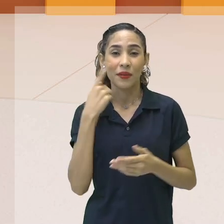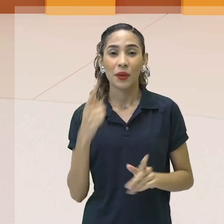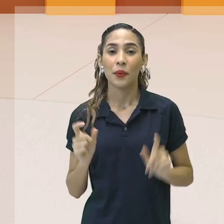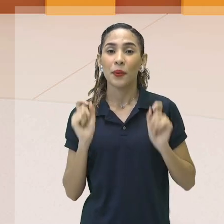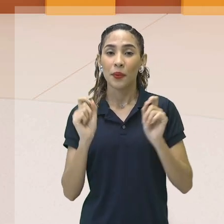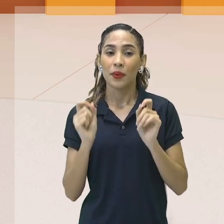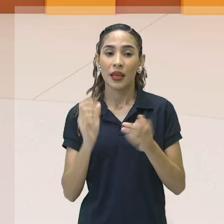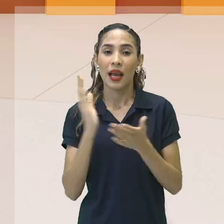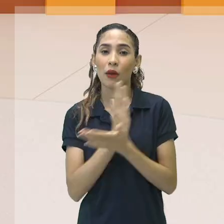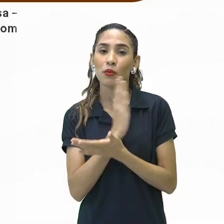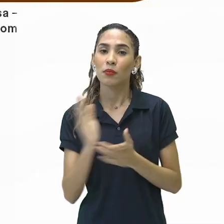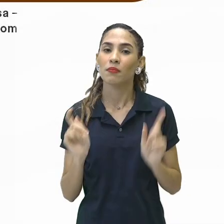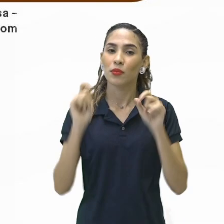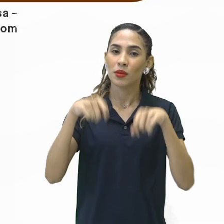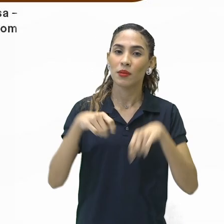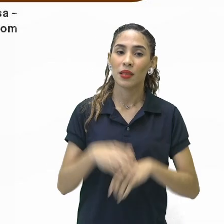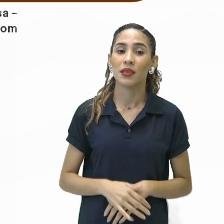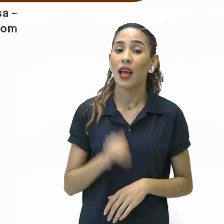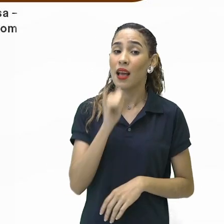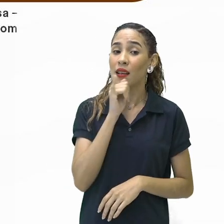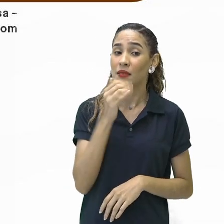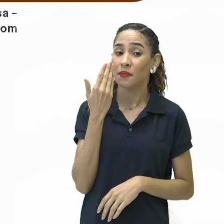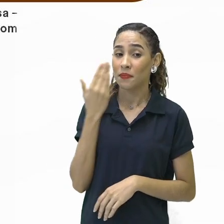algumas possibilidades. Vamos dar uma olhada?